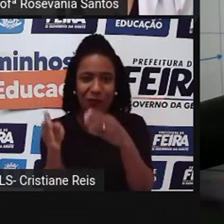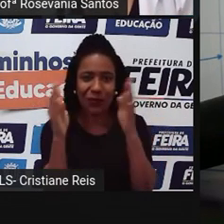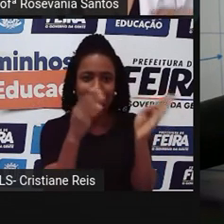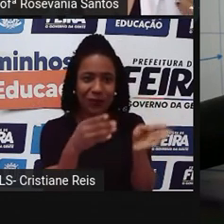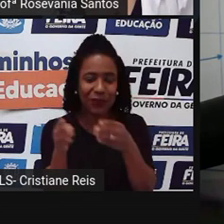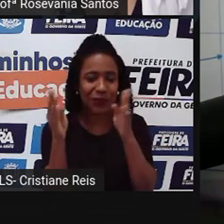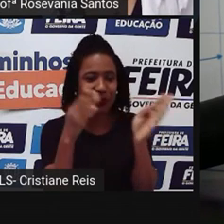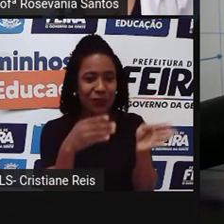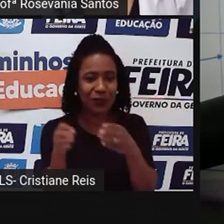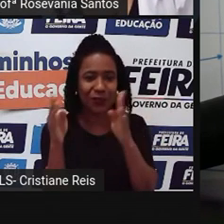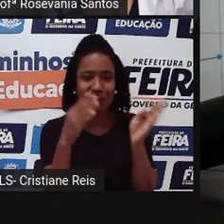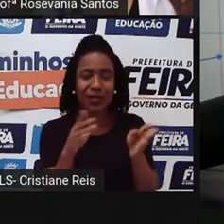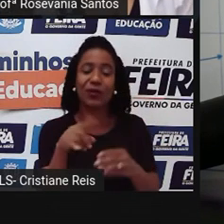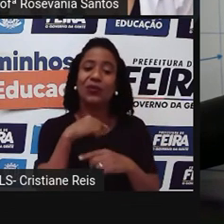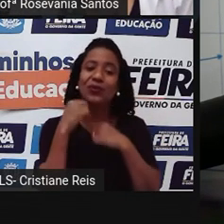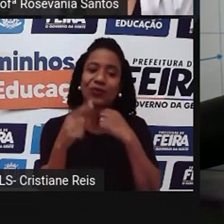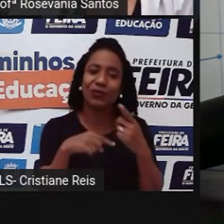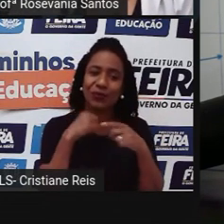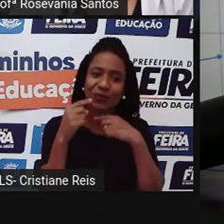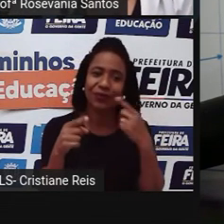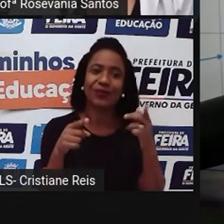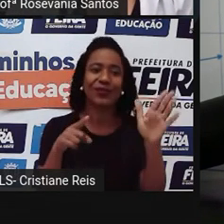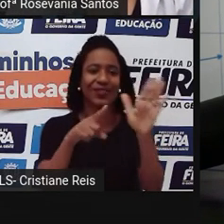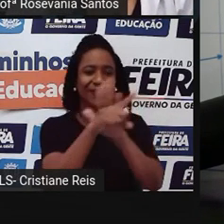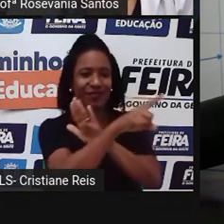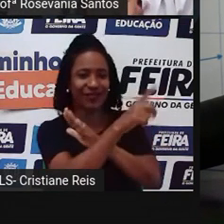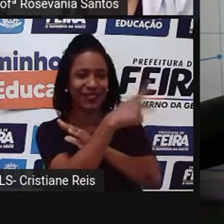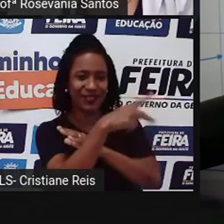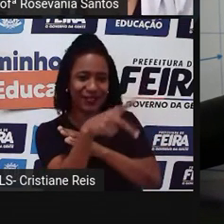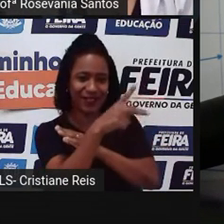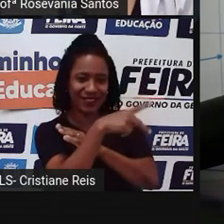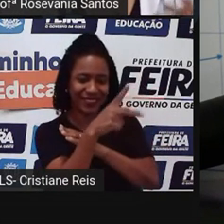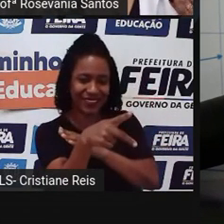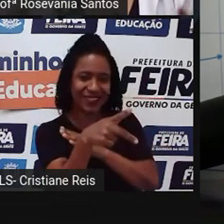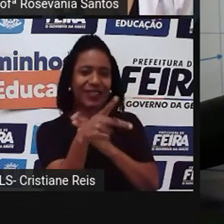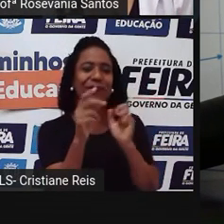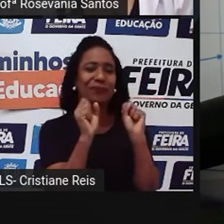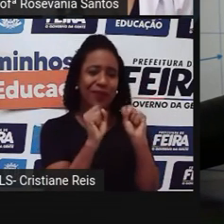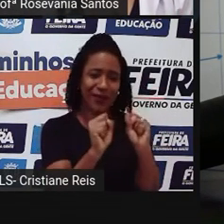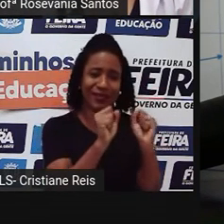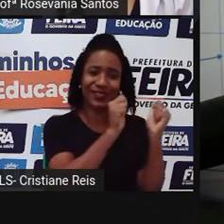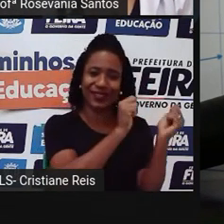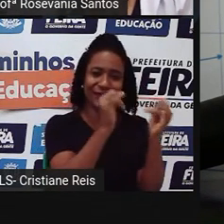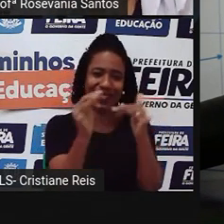quiser. E qualquer dúvida, você tira lá também, né, com o seu professor, que ele vai poder